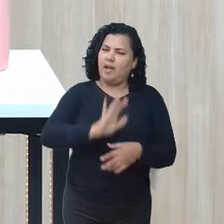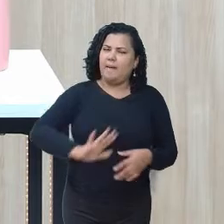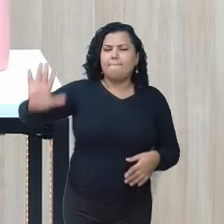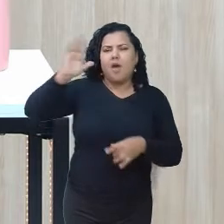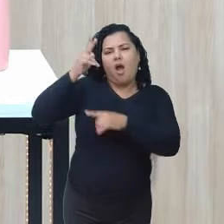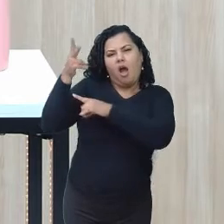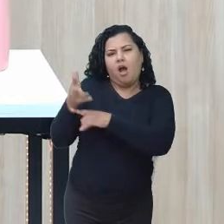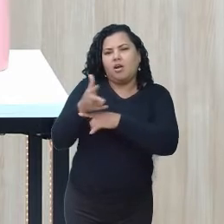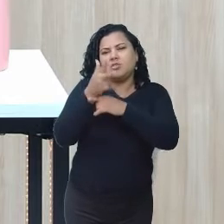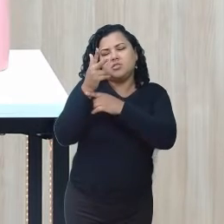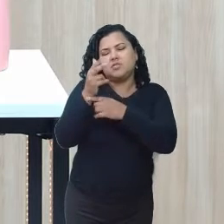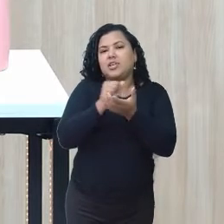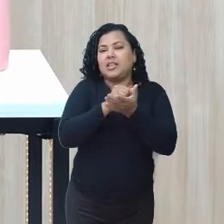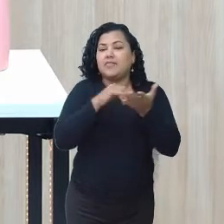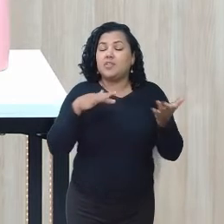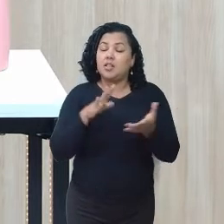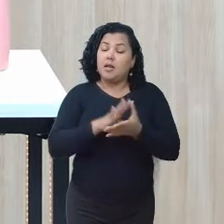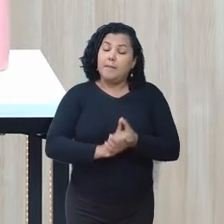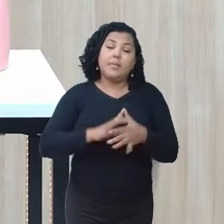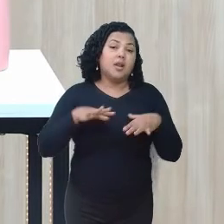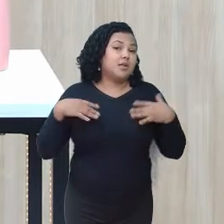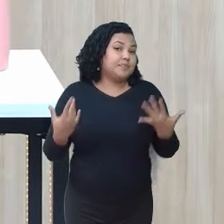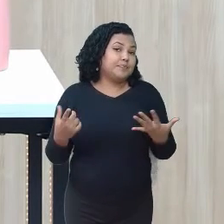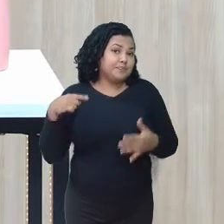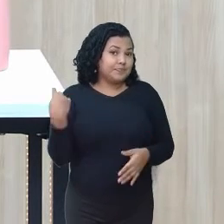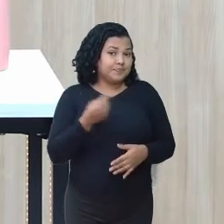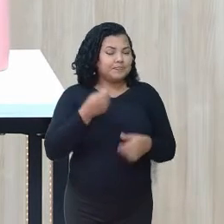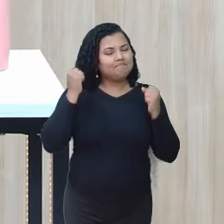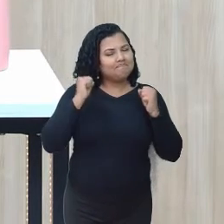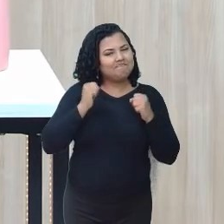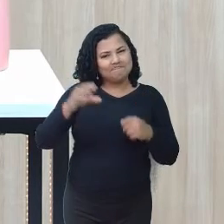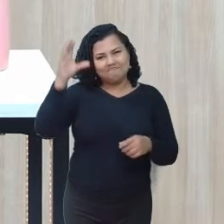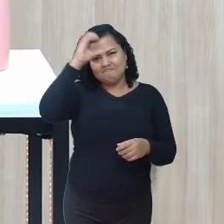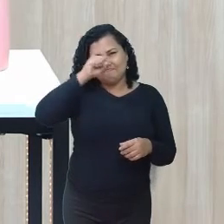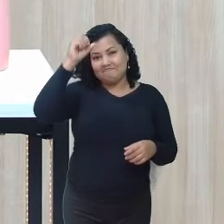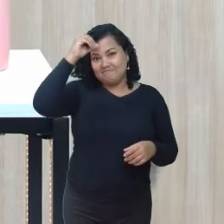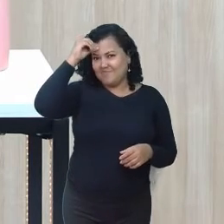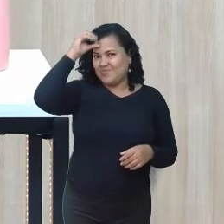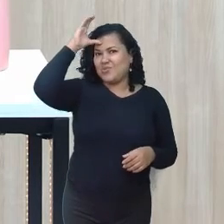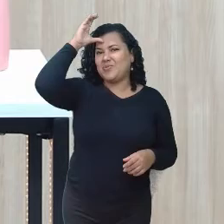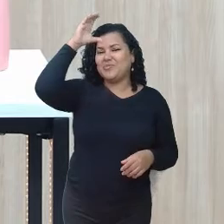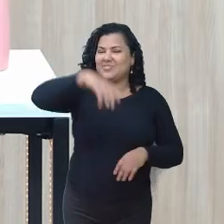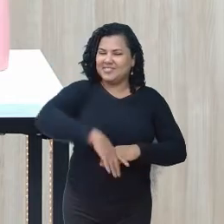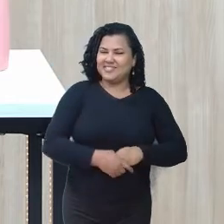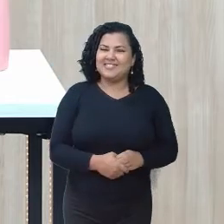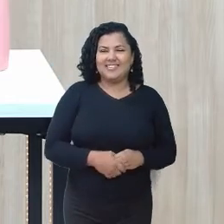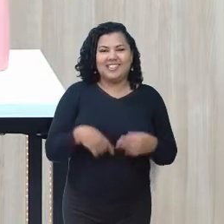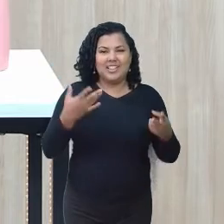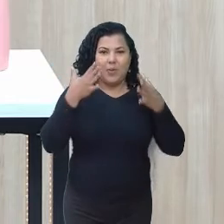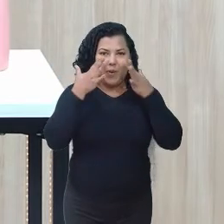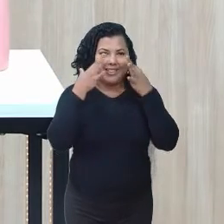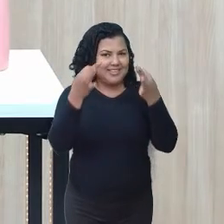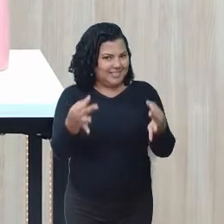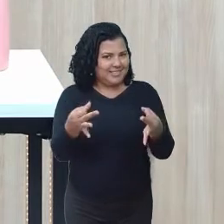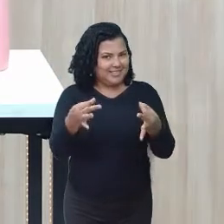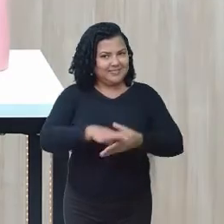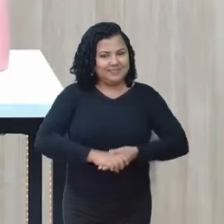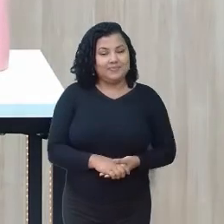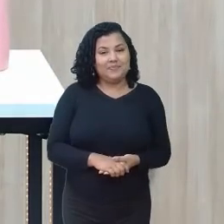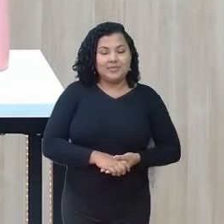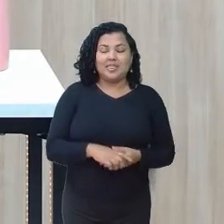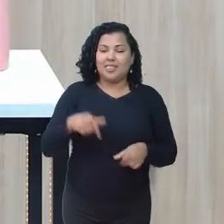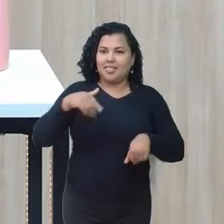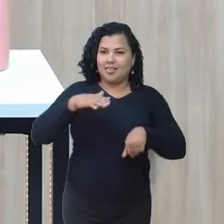vídeos, atividades para que possamos aprender mais. Então, preste bastante atenção